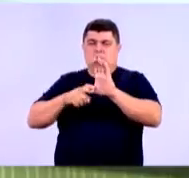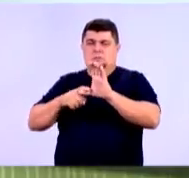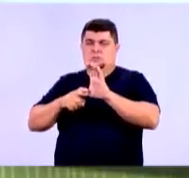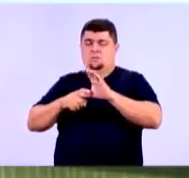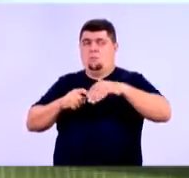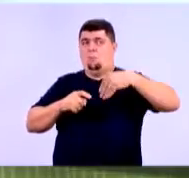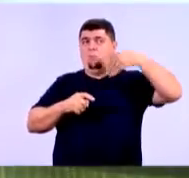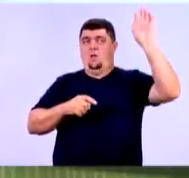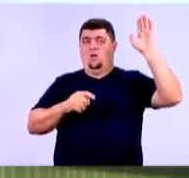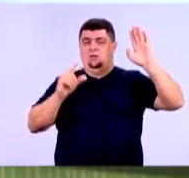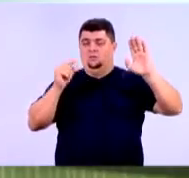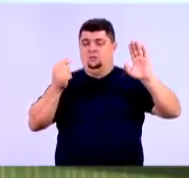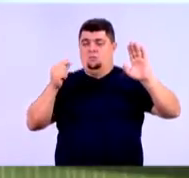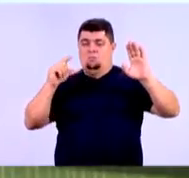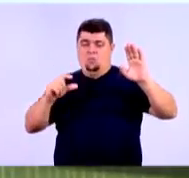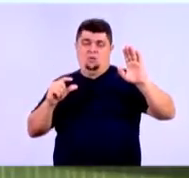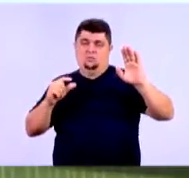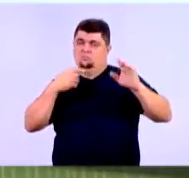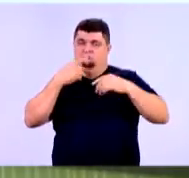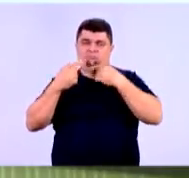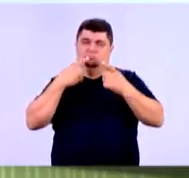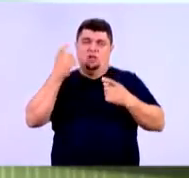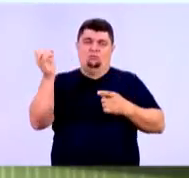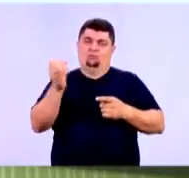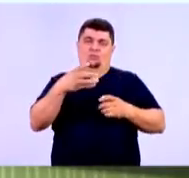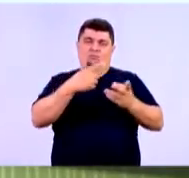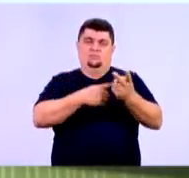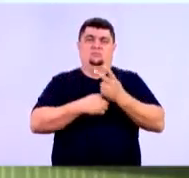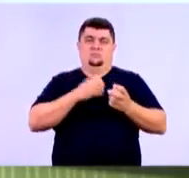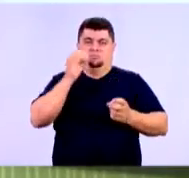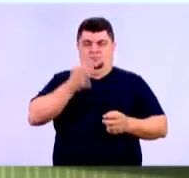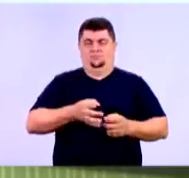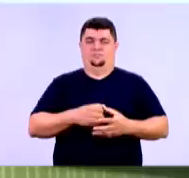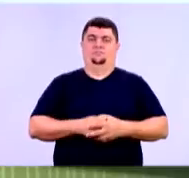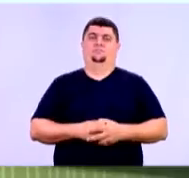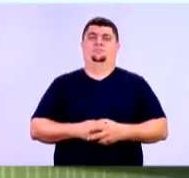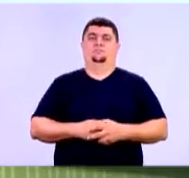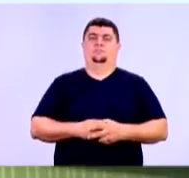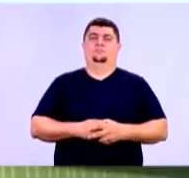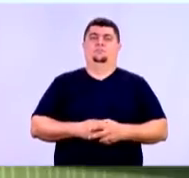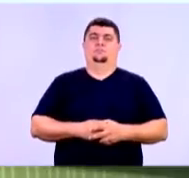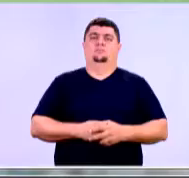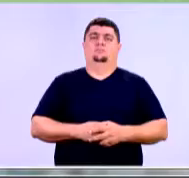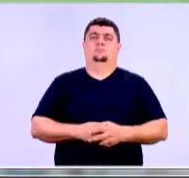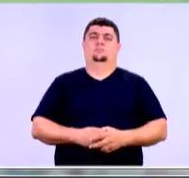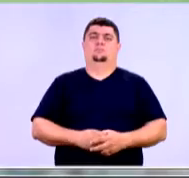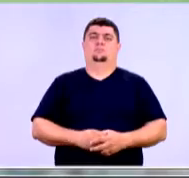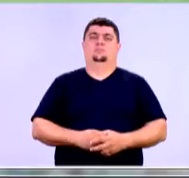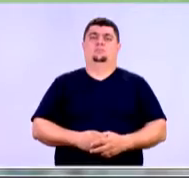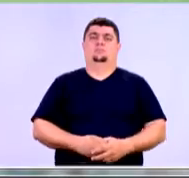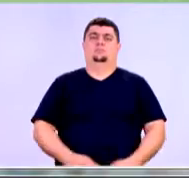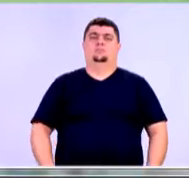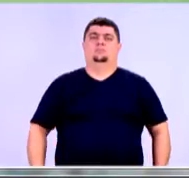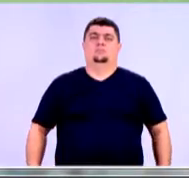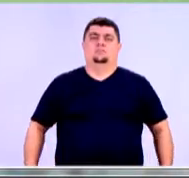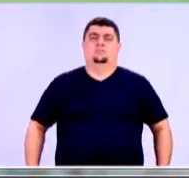você não tem capital garantidor para os seus novos empréstimos, certo? Exatamente. Então vamos falar a posição